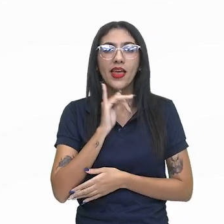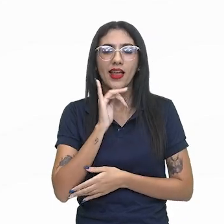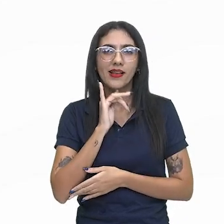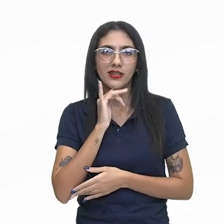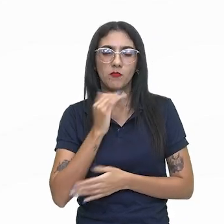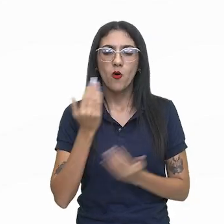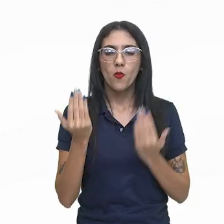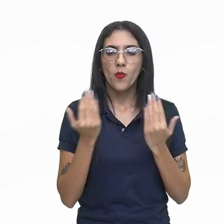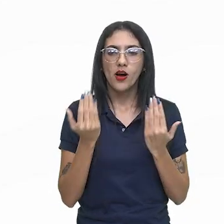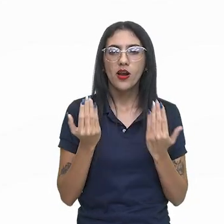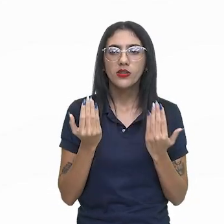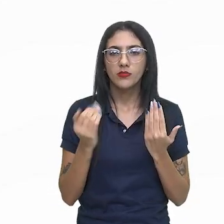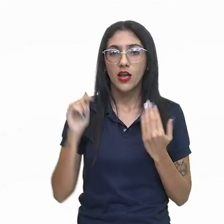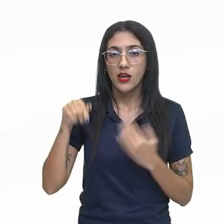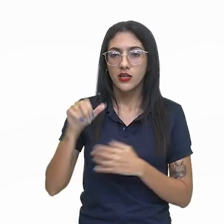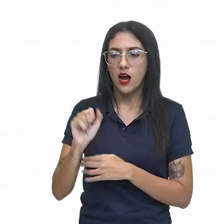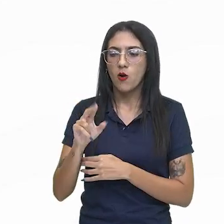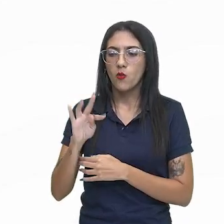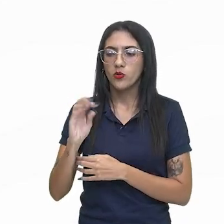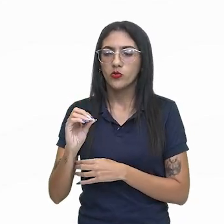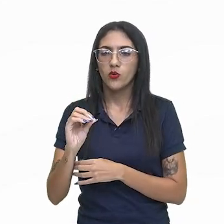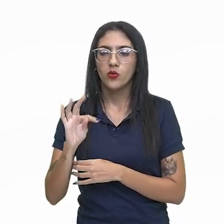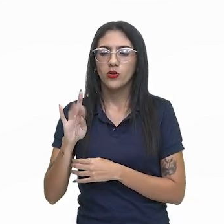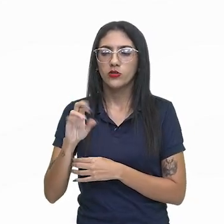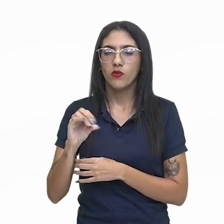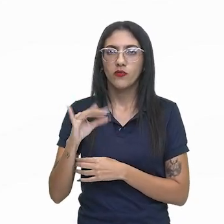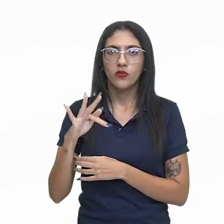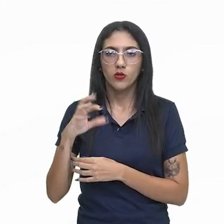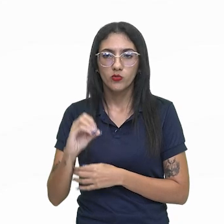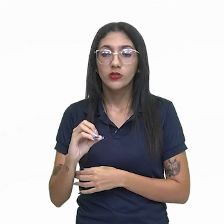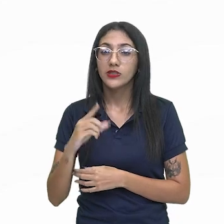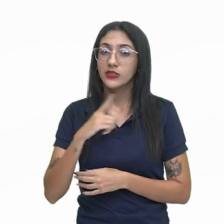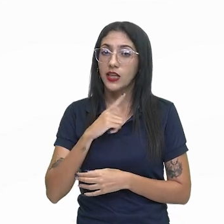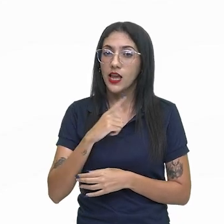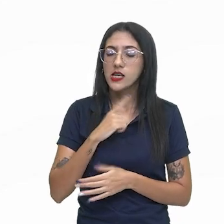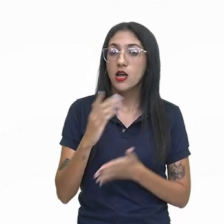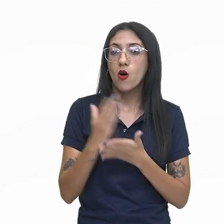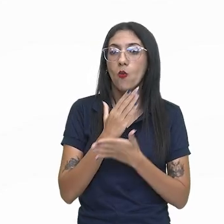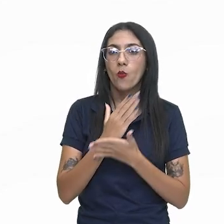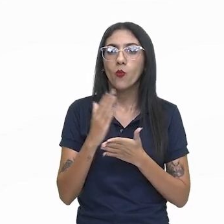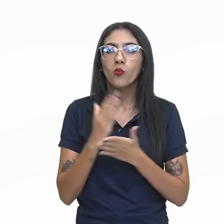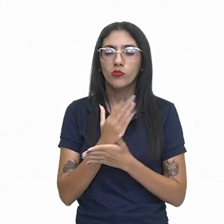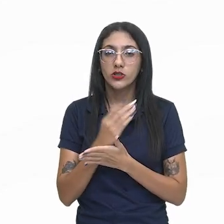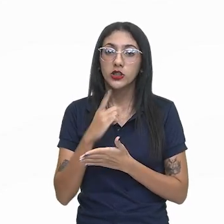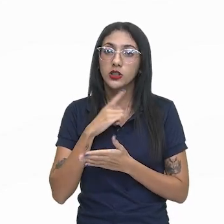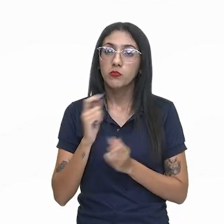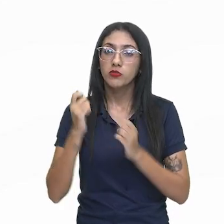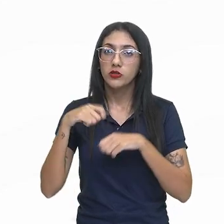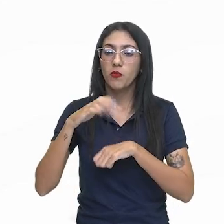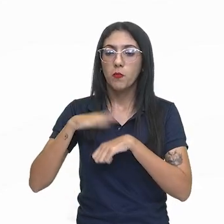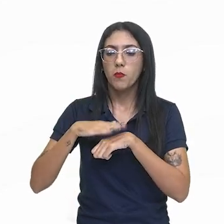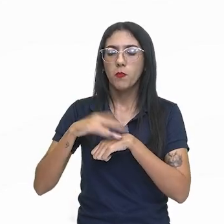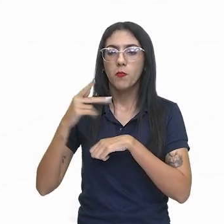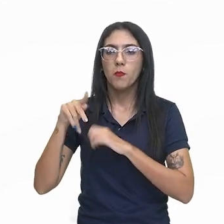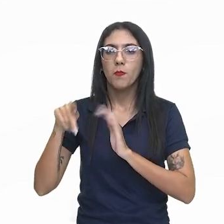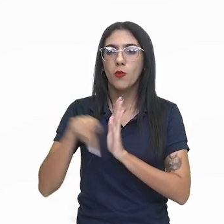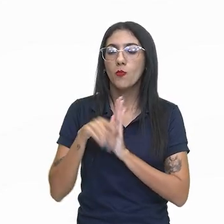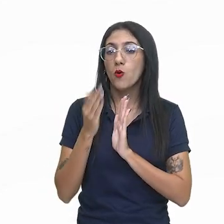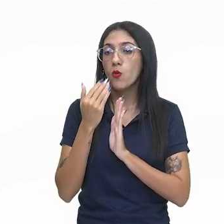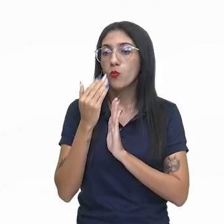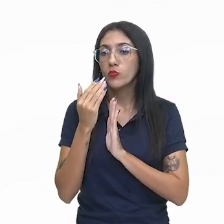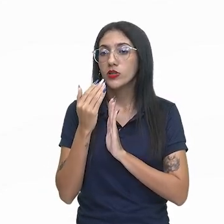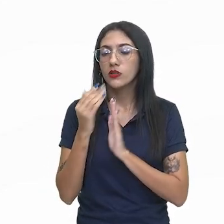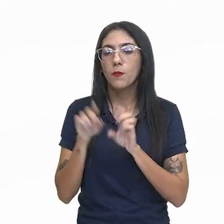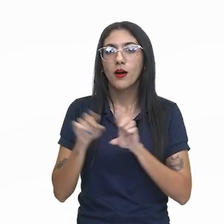autotróficos como seres fotossintetizantes. Existem sim seres que produzem o seu próprio alimento através de